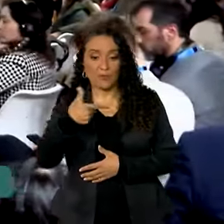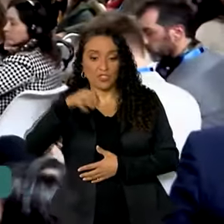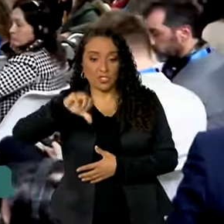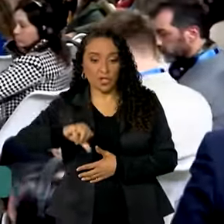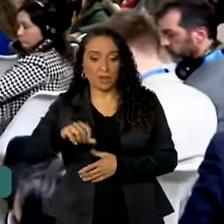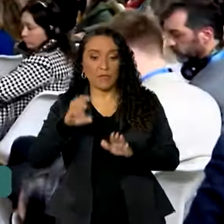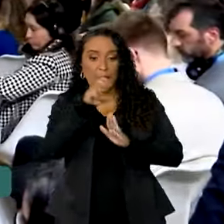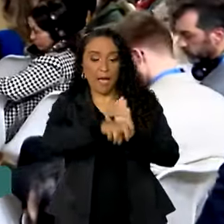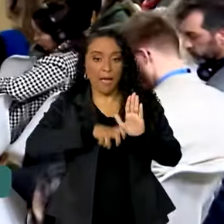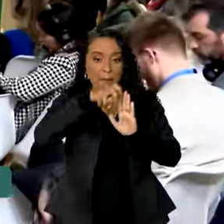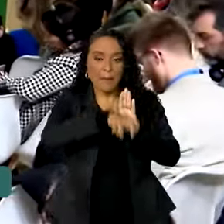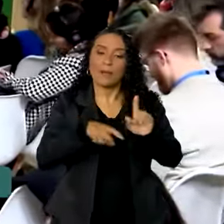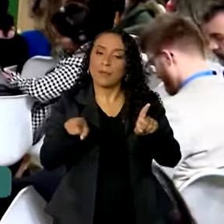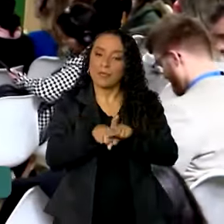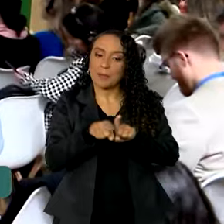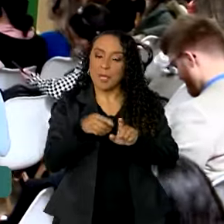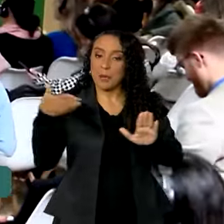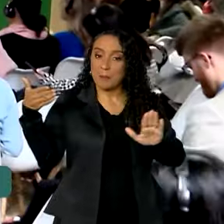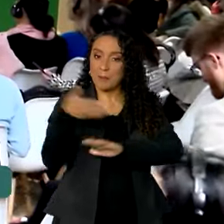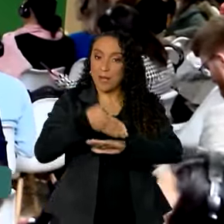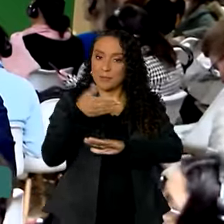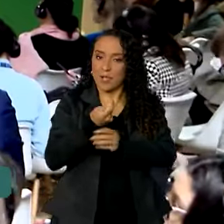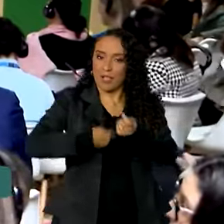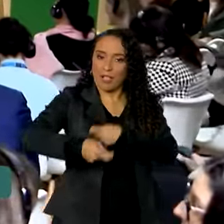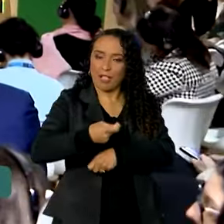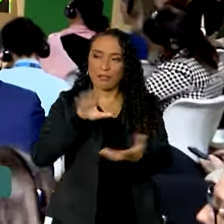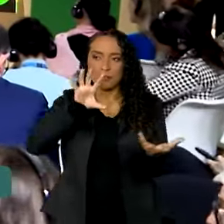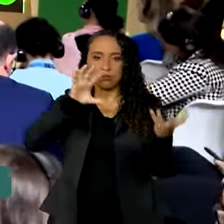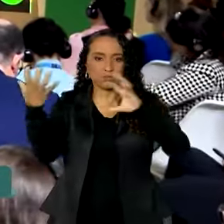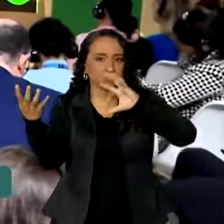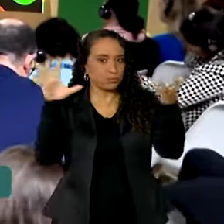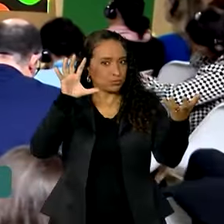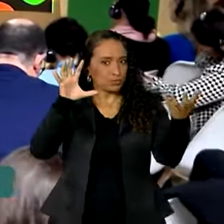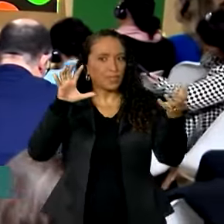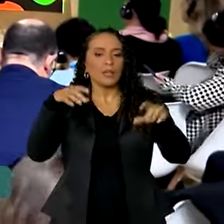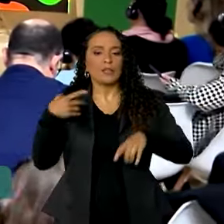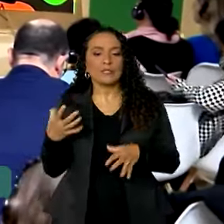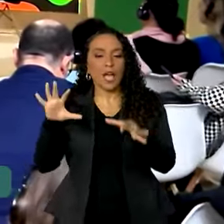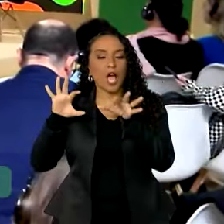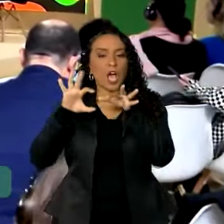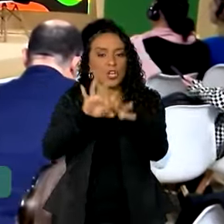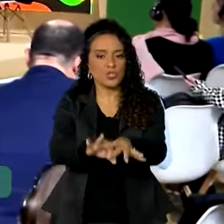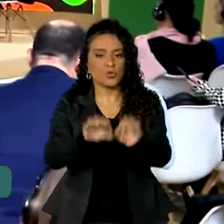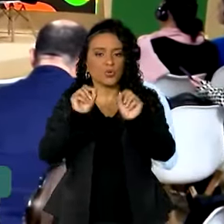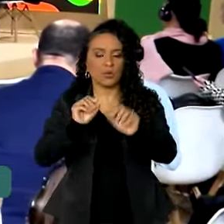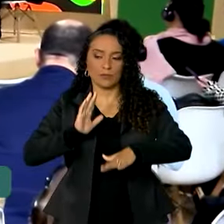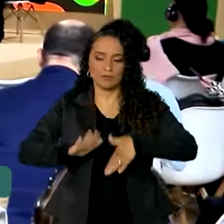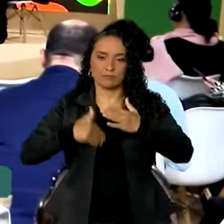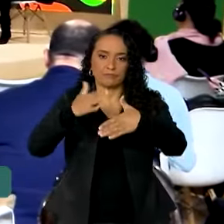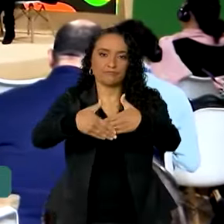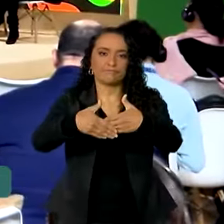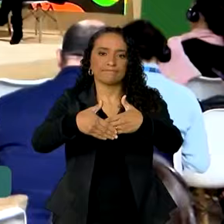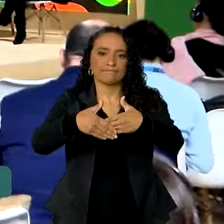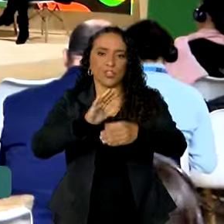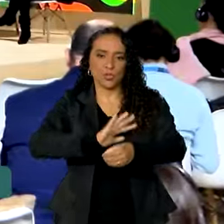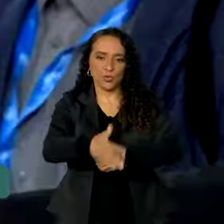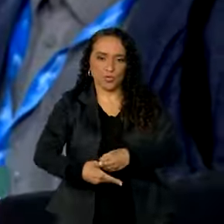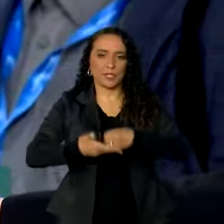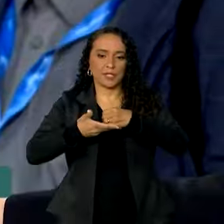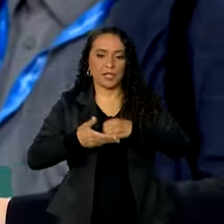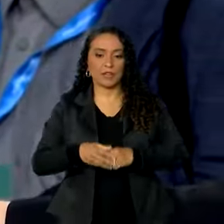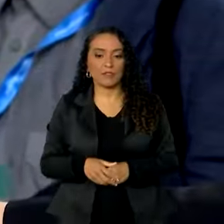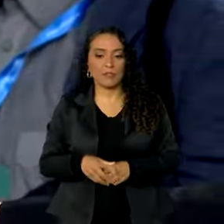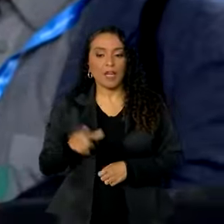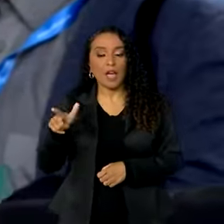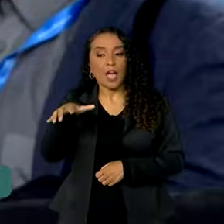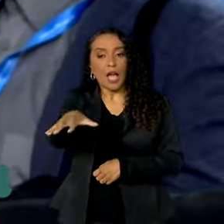Embrapa também participa das negociações sobre mudanças climáticas e está aliada com o desenvolvimento sustentável. Ela